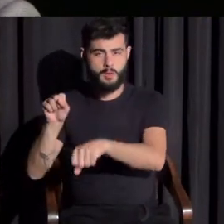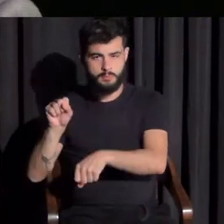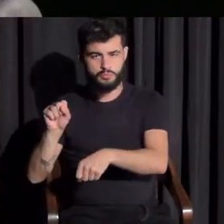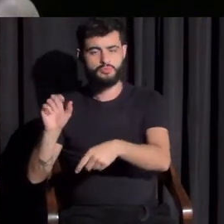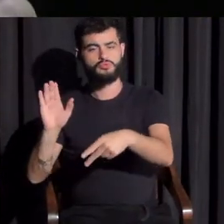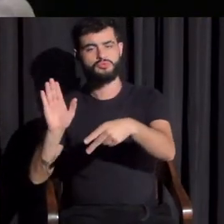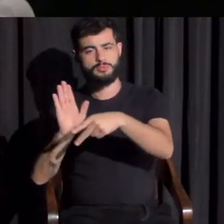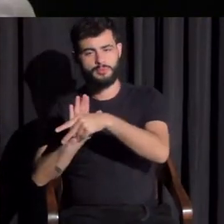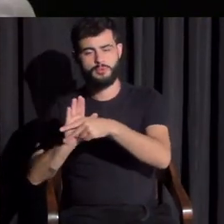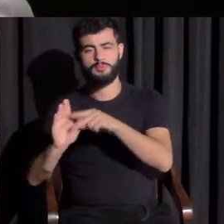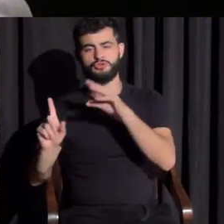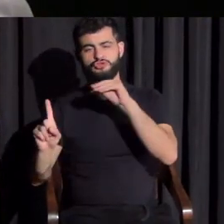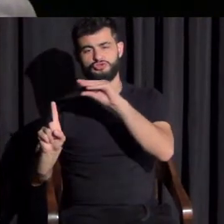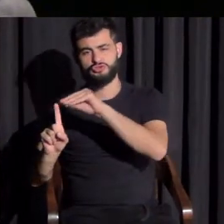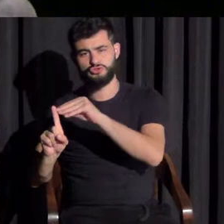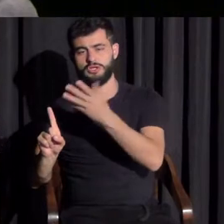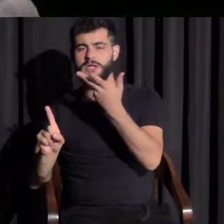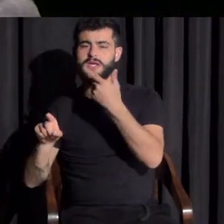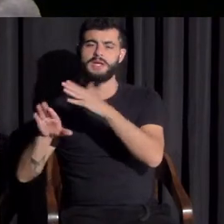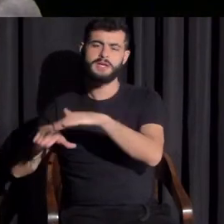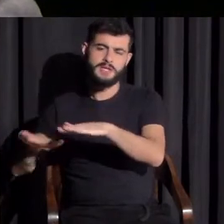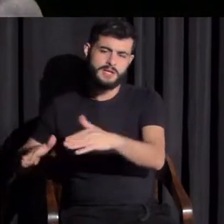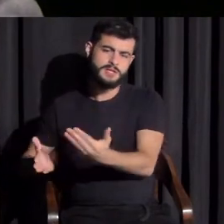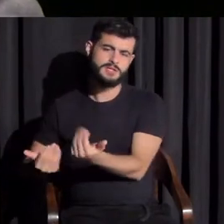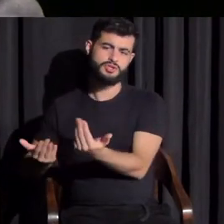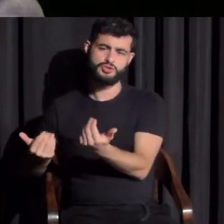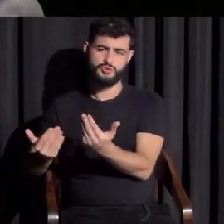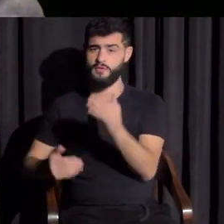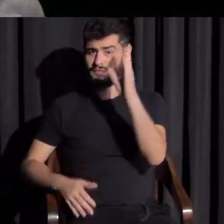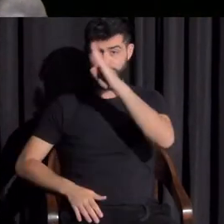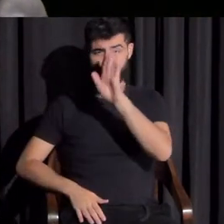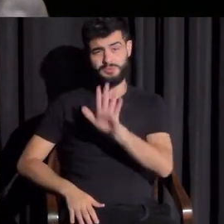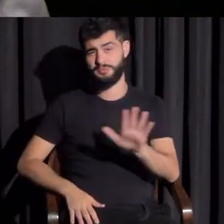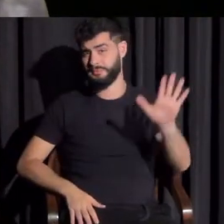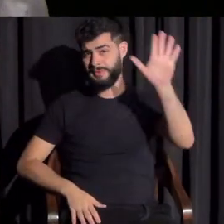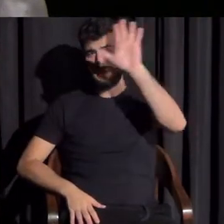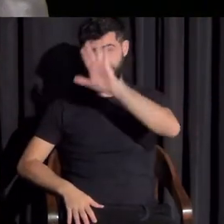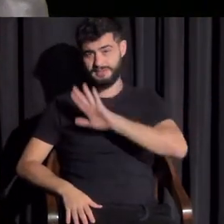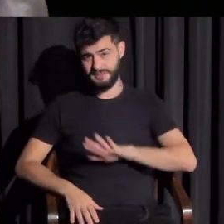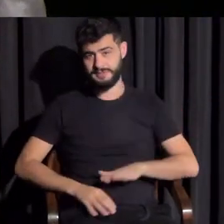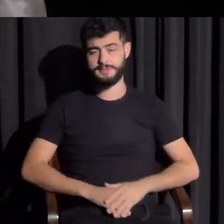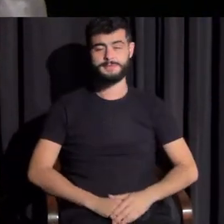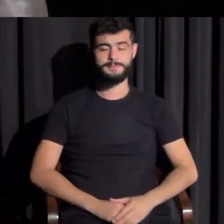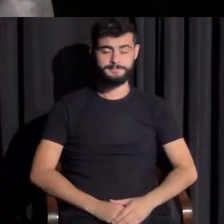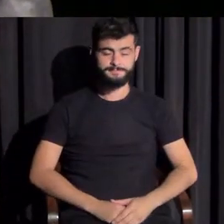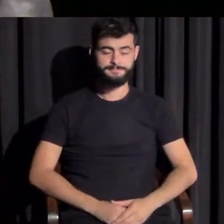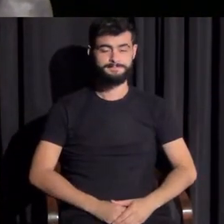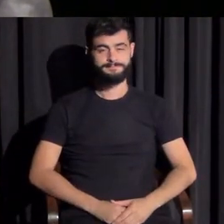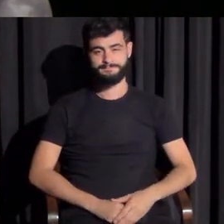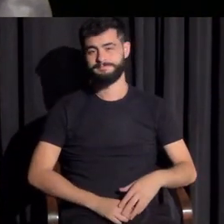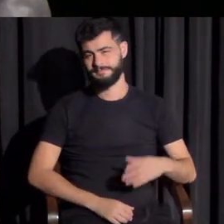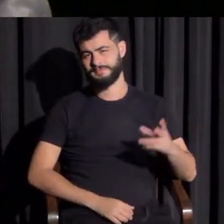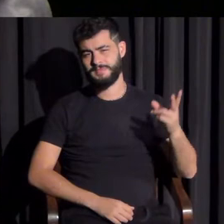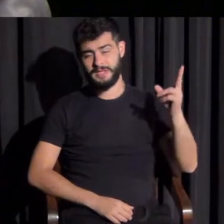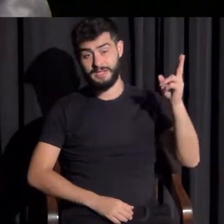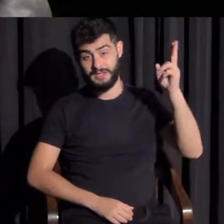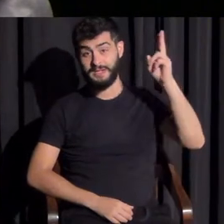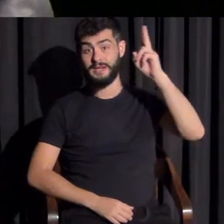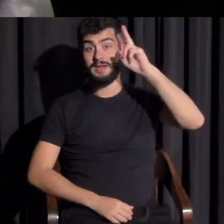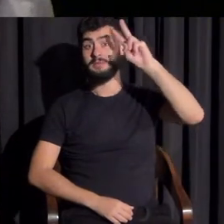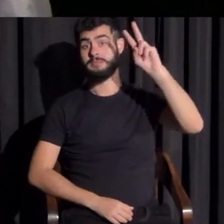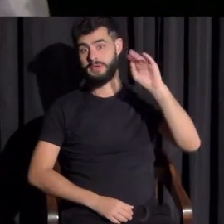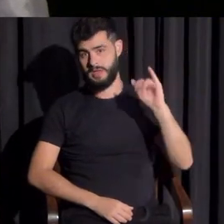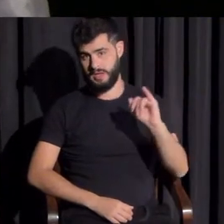adolescentes no país todo, né? É preciso também lembrar que, nesse momento de